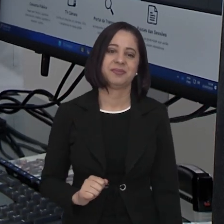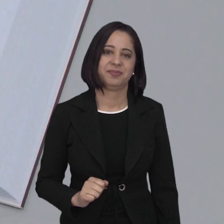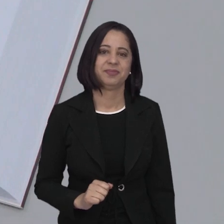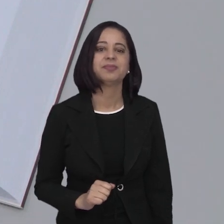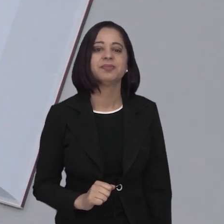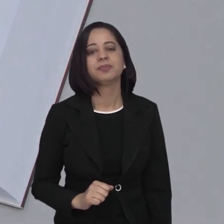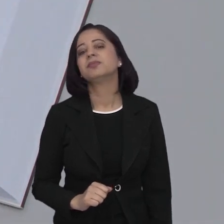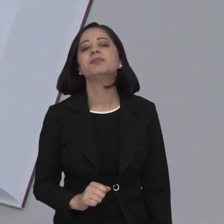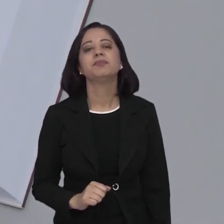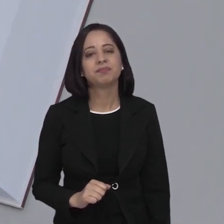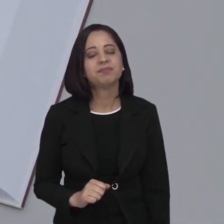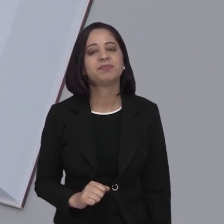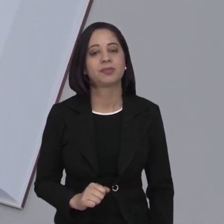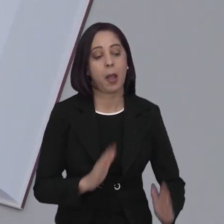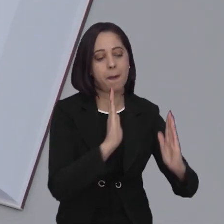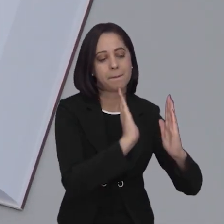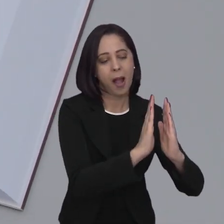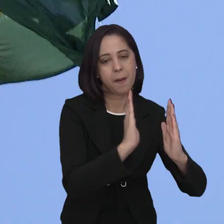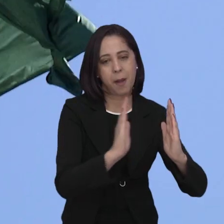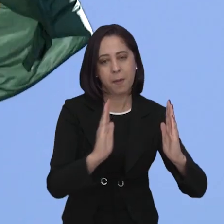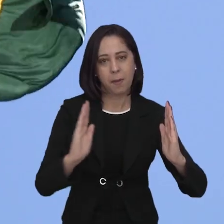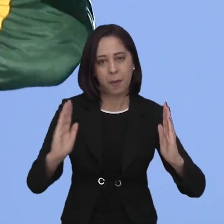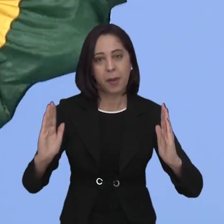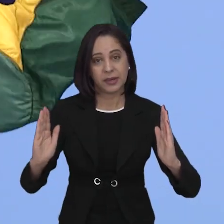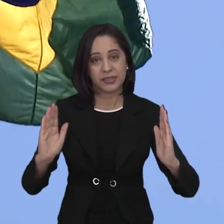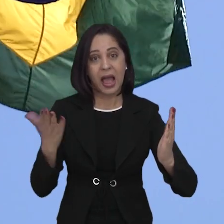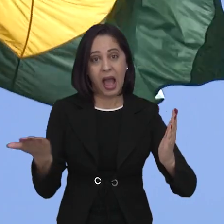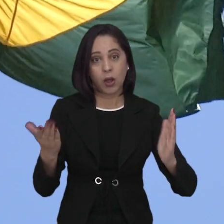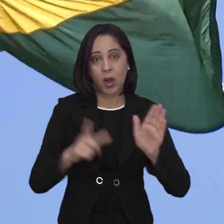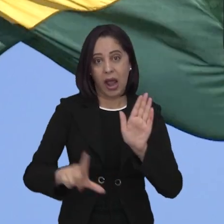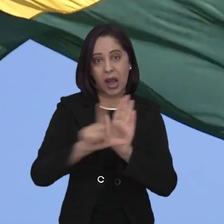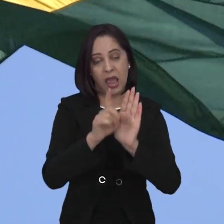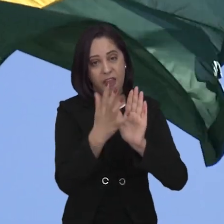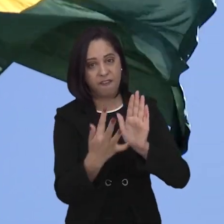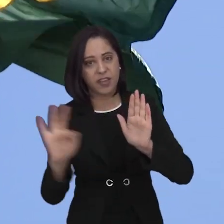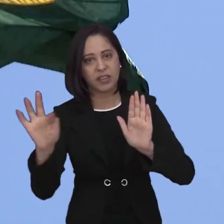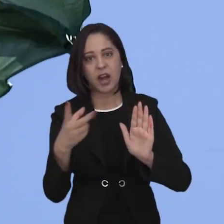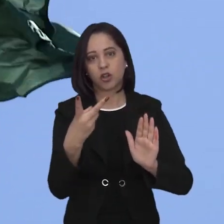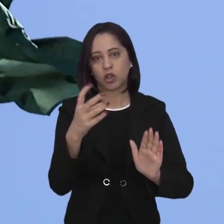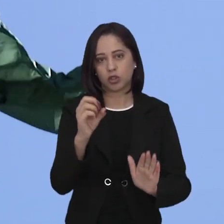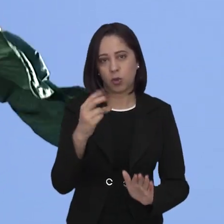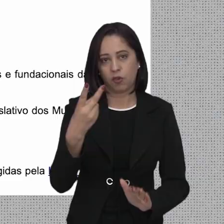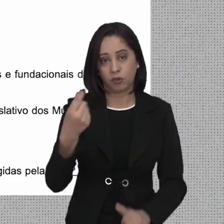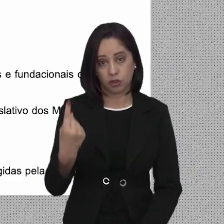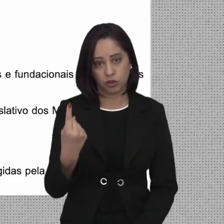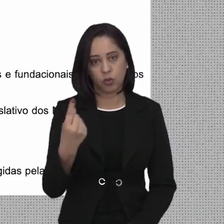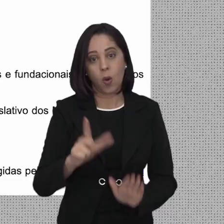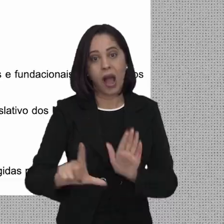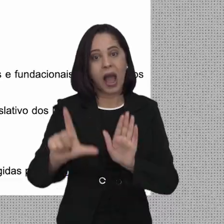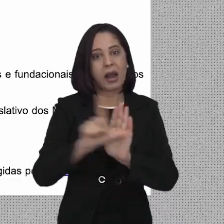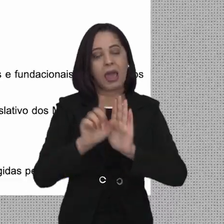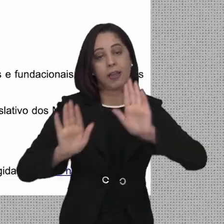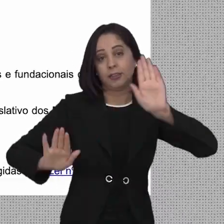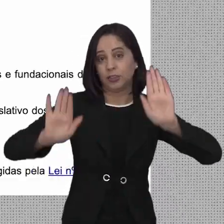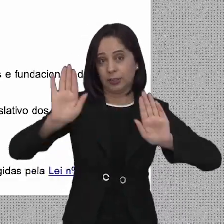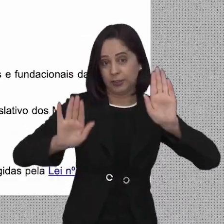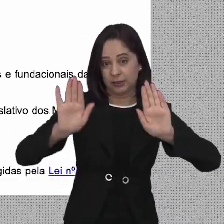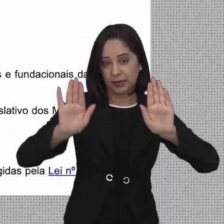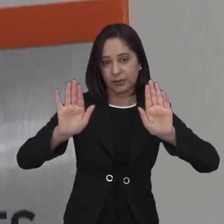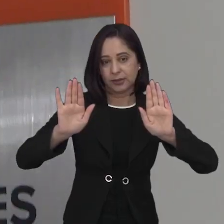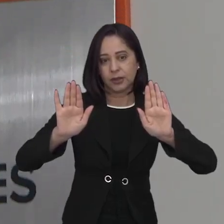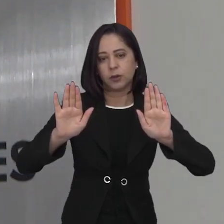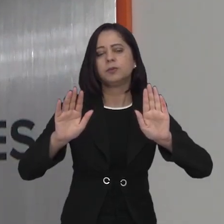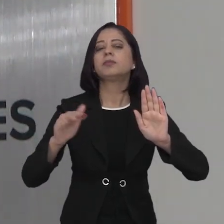público. Para aprimorar esse processo, foi sancionada pelo governo federal em 2021 a nova Lei de